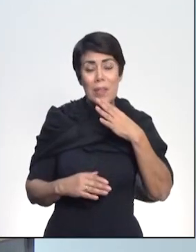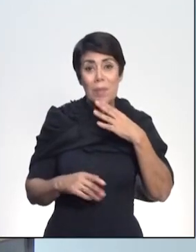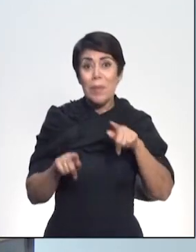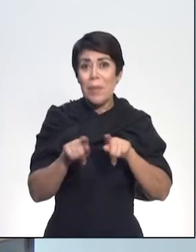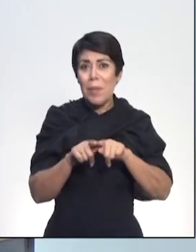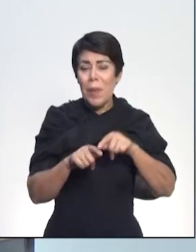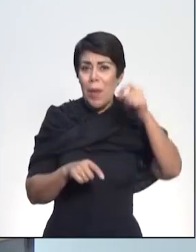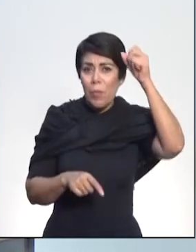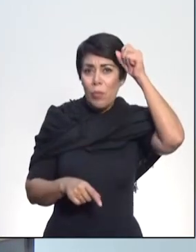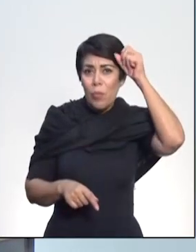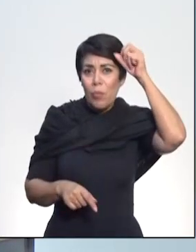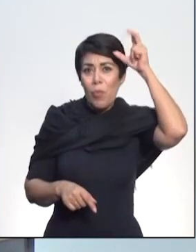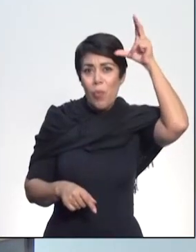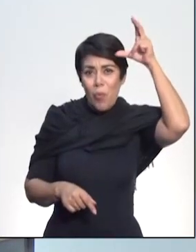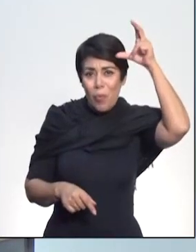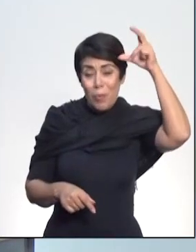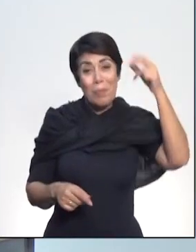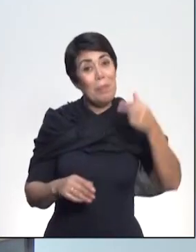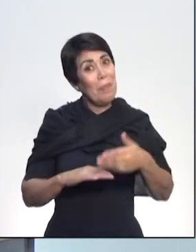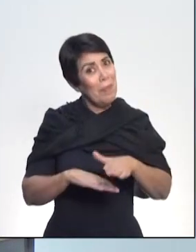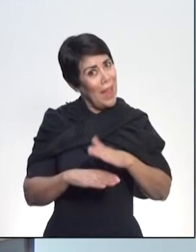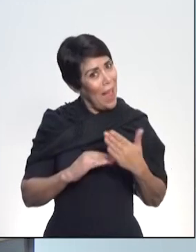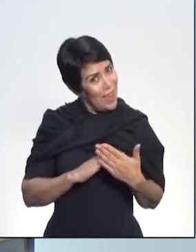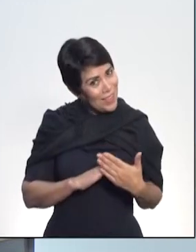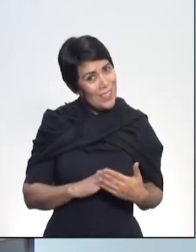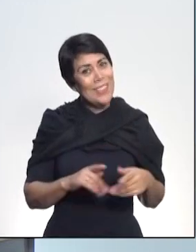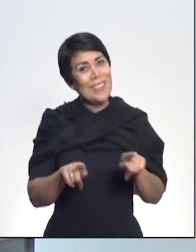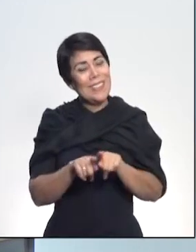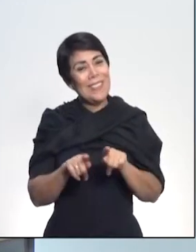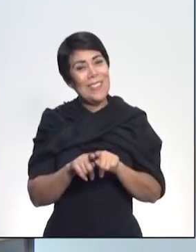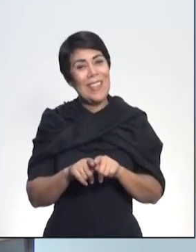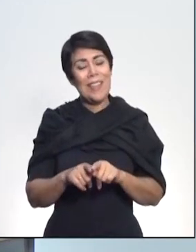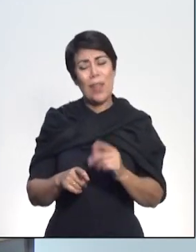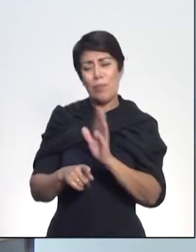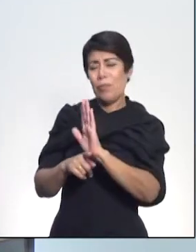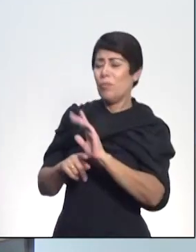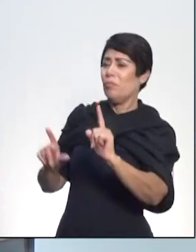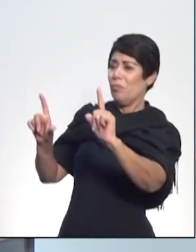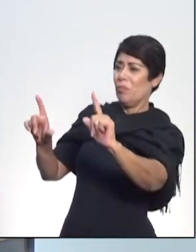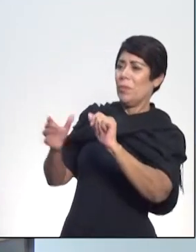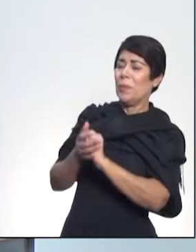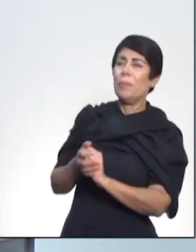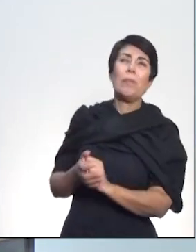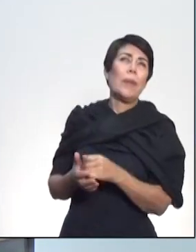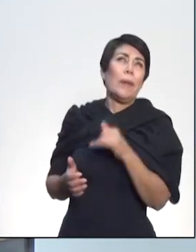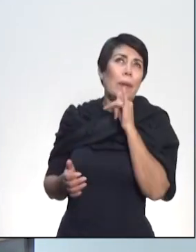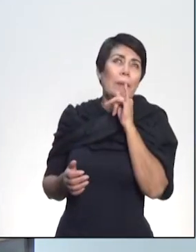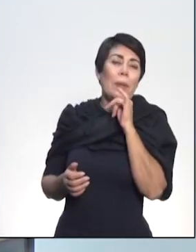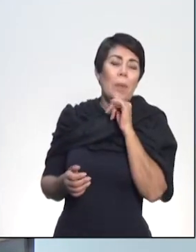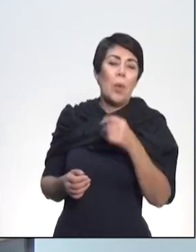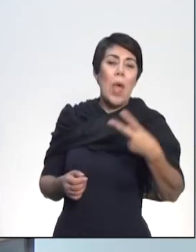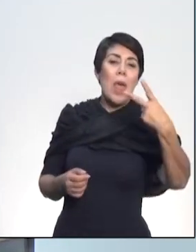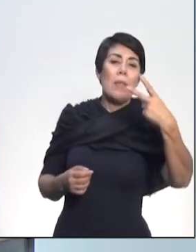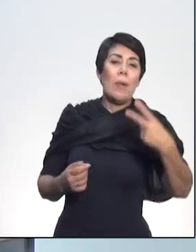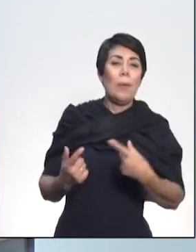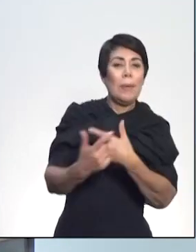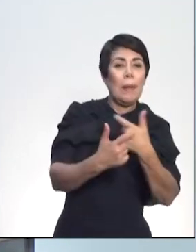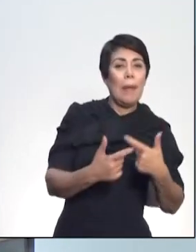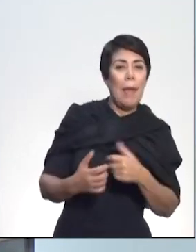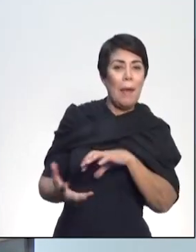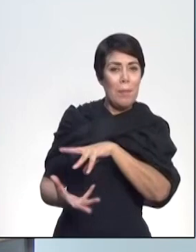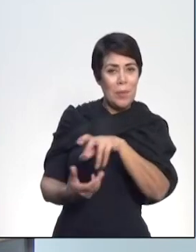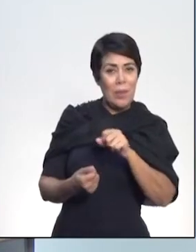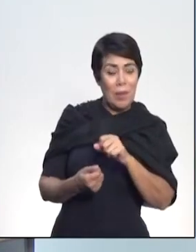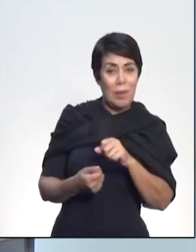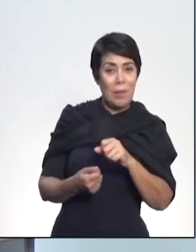inclusive a matérias que eu estou tendo. Então, por exemplo, vou assistir um documentário sobre a Segunda Guerra Mundial, até porque eu